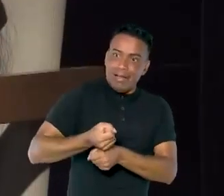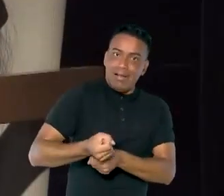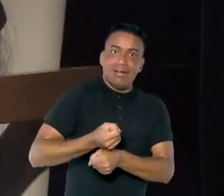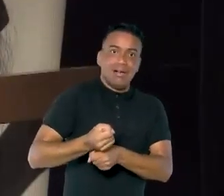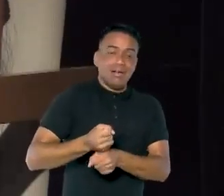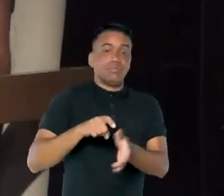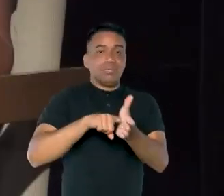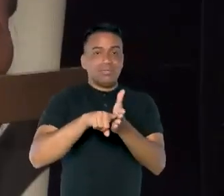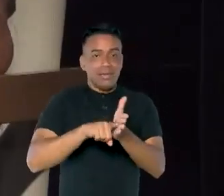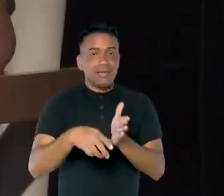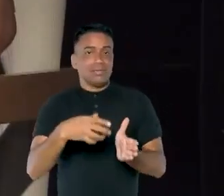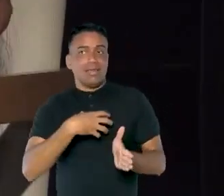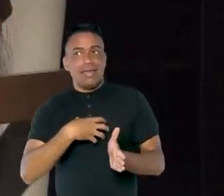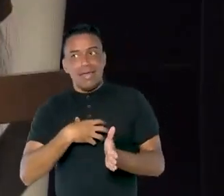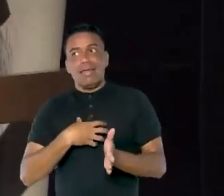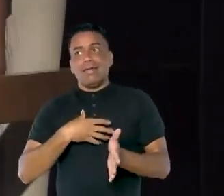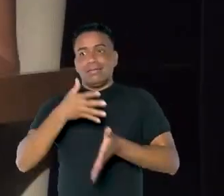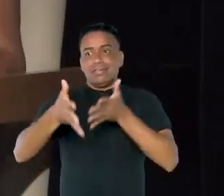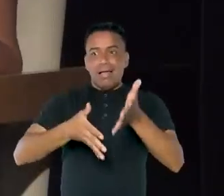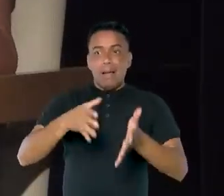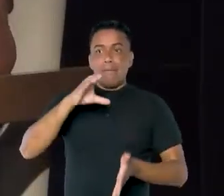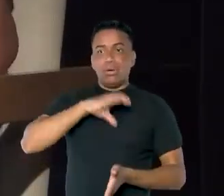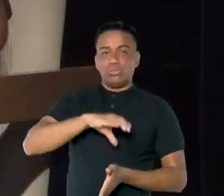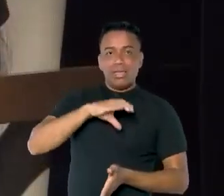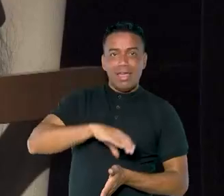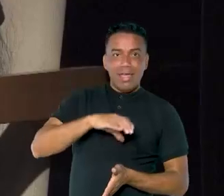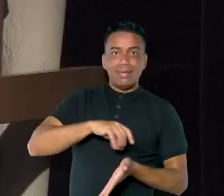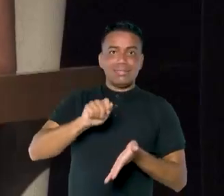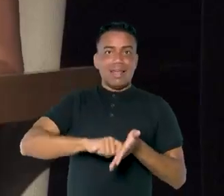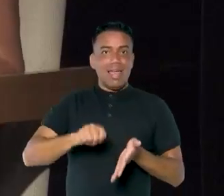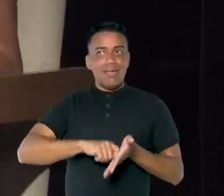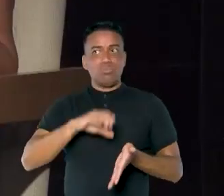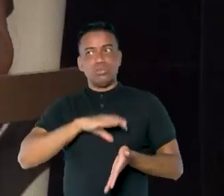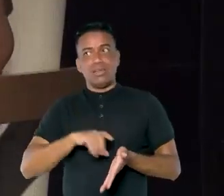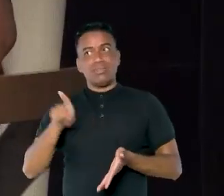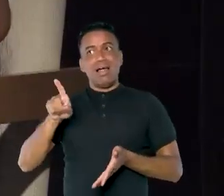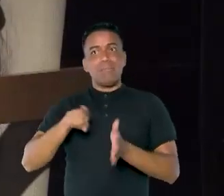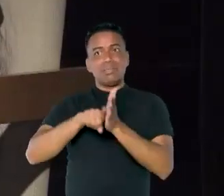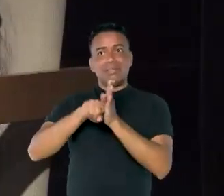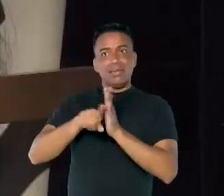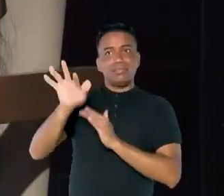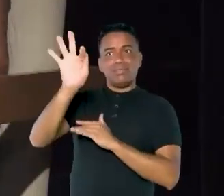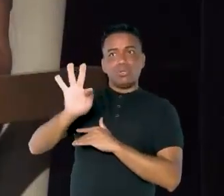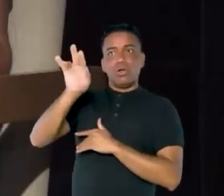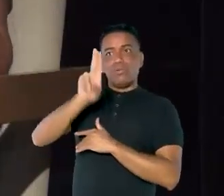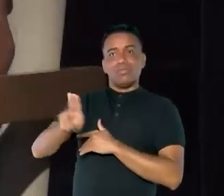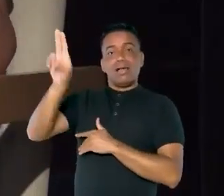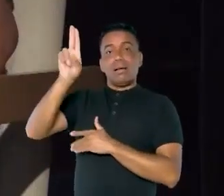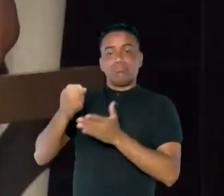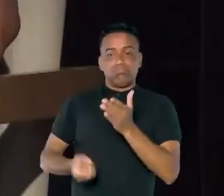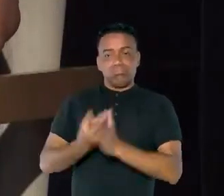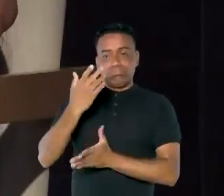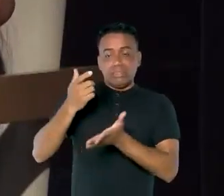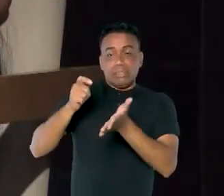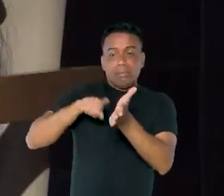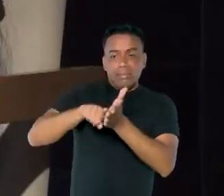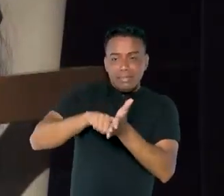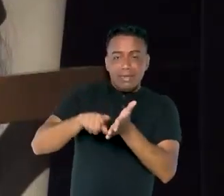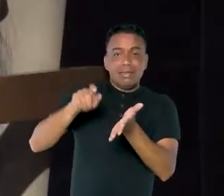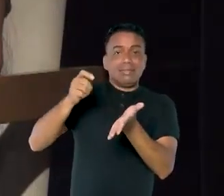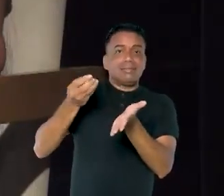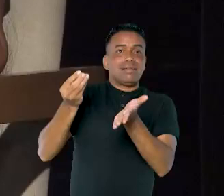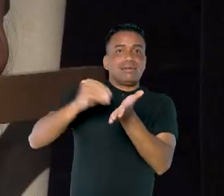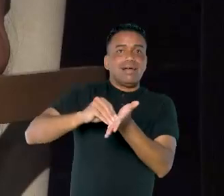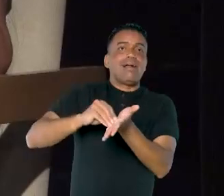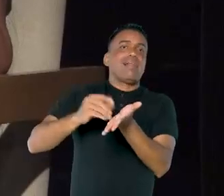português, que escrevem português, que estão na universidade, que estão produzindo livros, que estão produzindo ciências, e